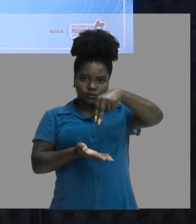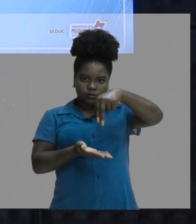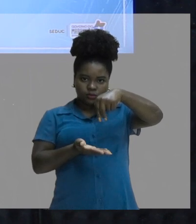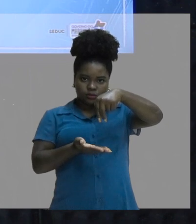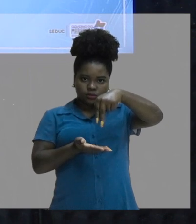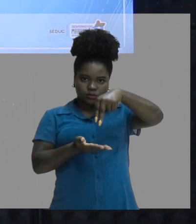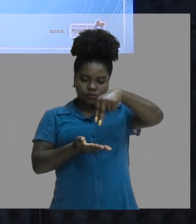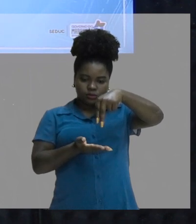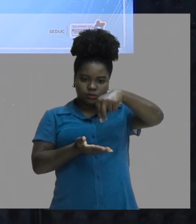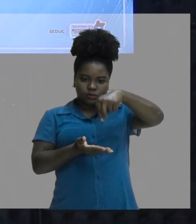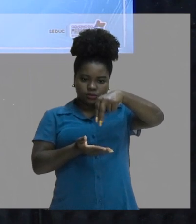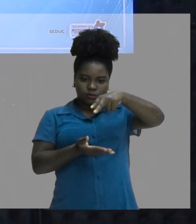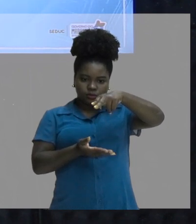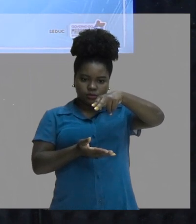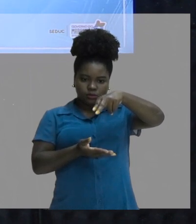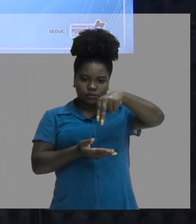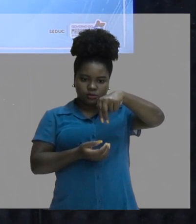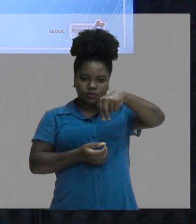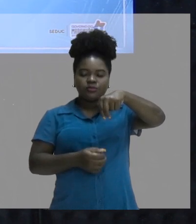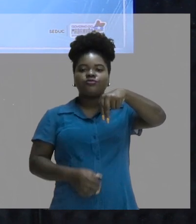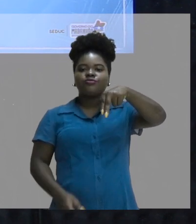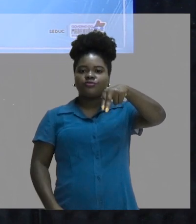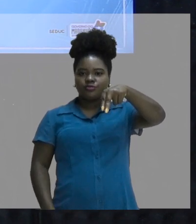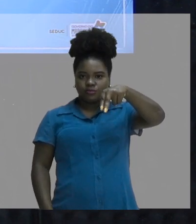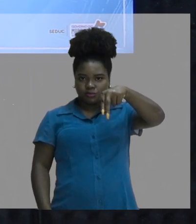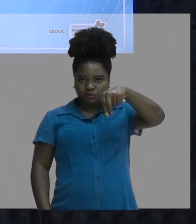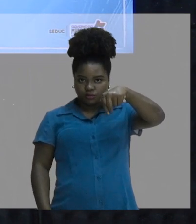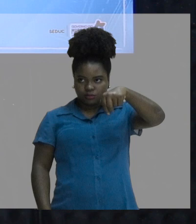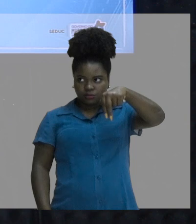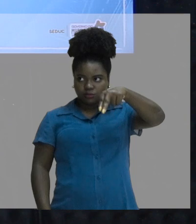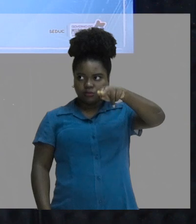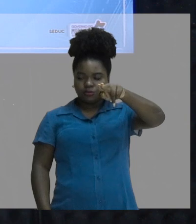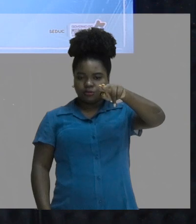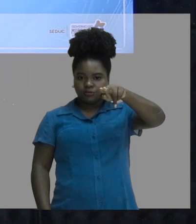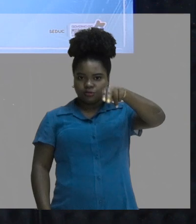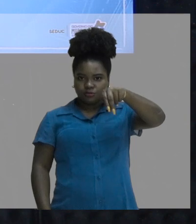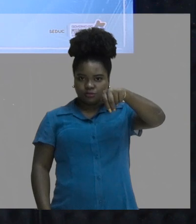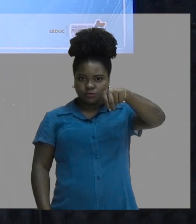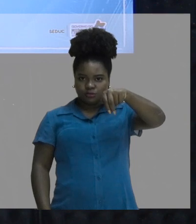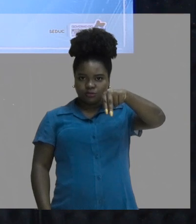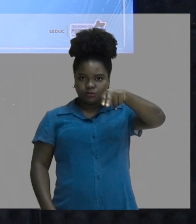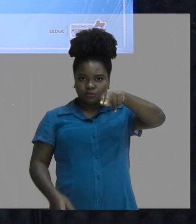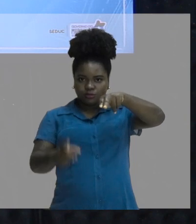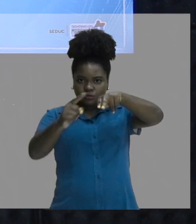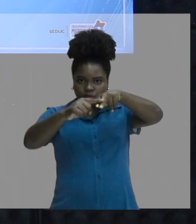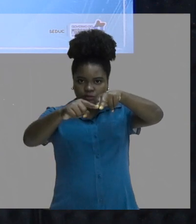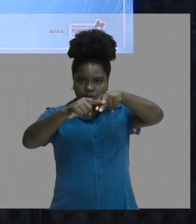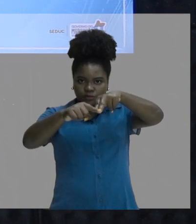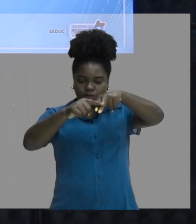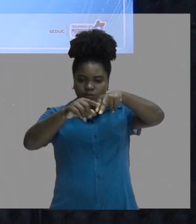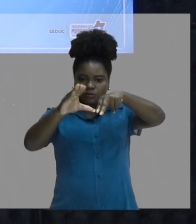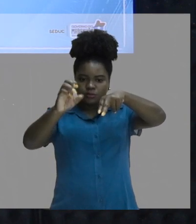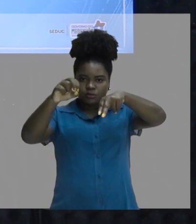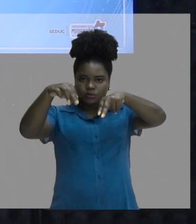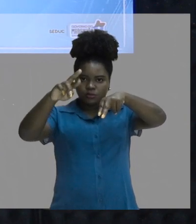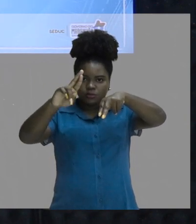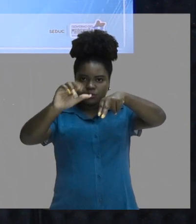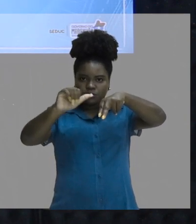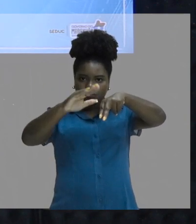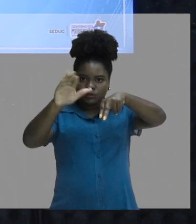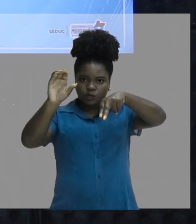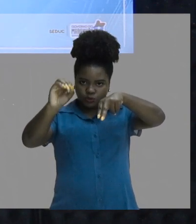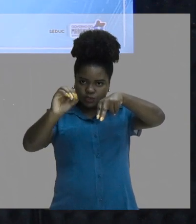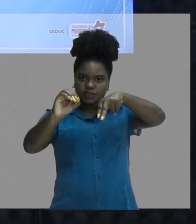extensão que ele levanta a perna, ele faz o quê? Uma contração do quadríceps